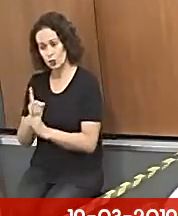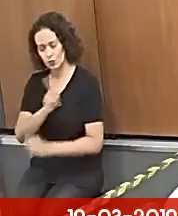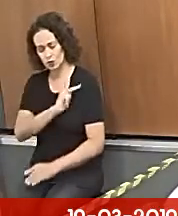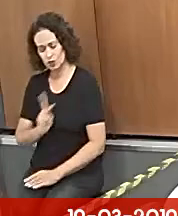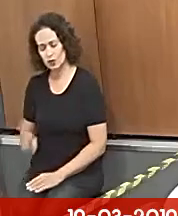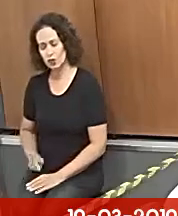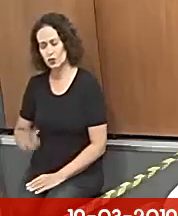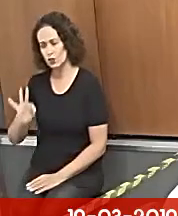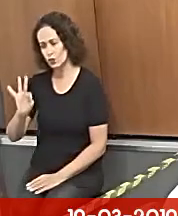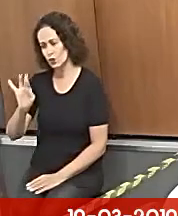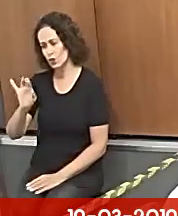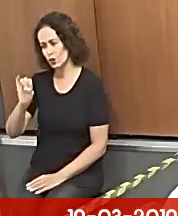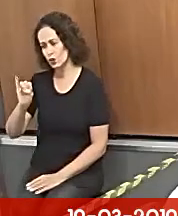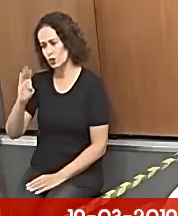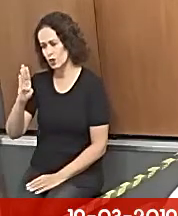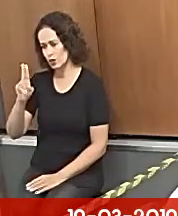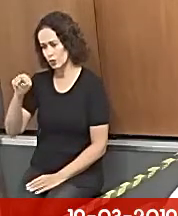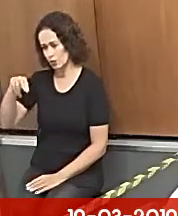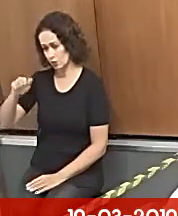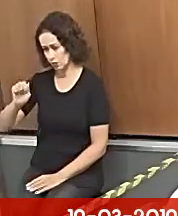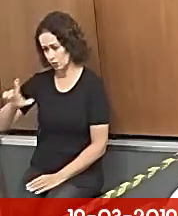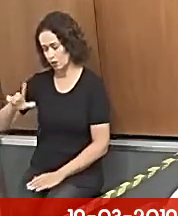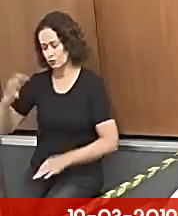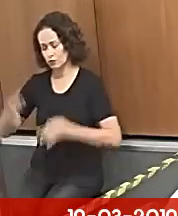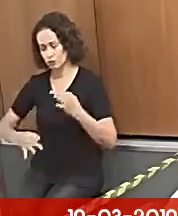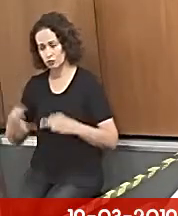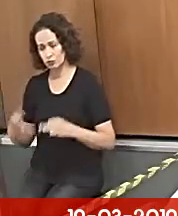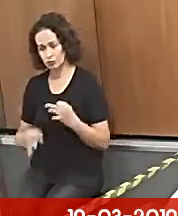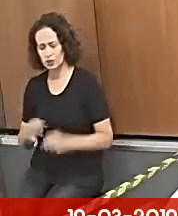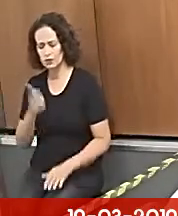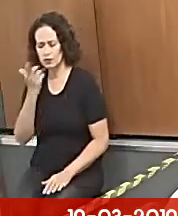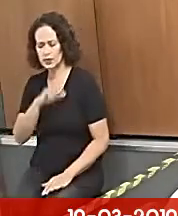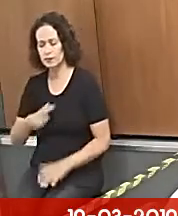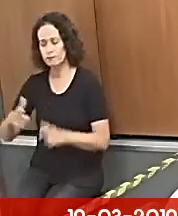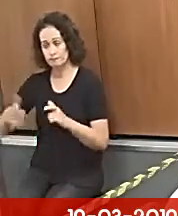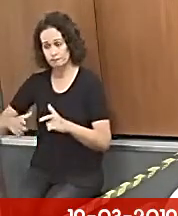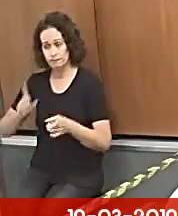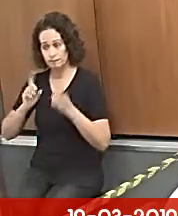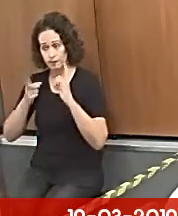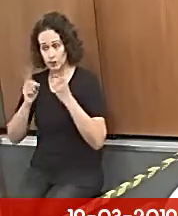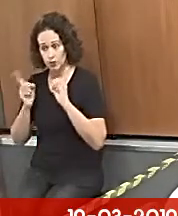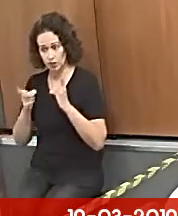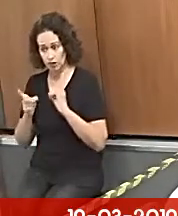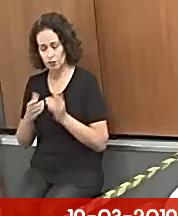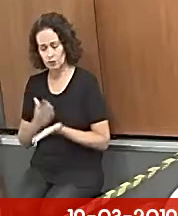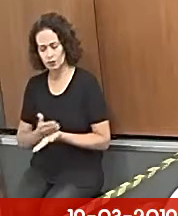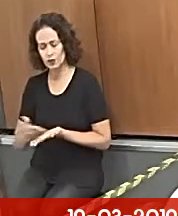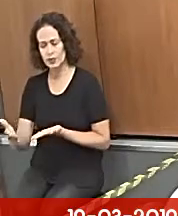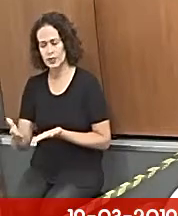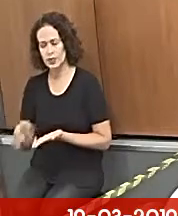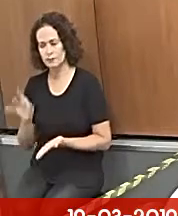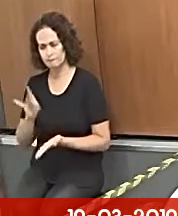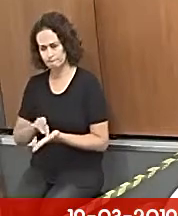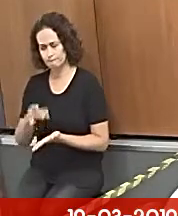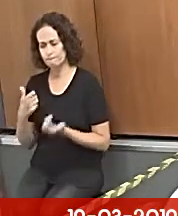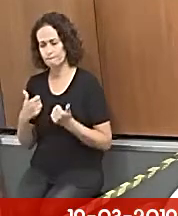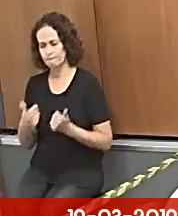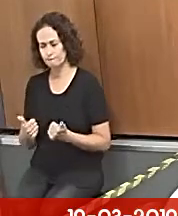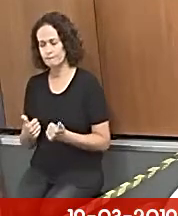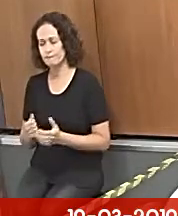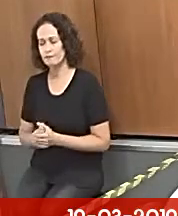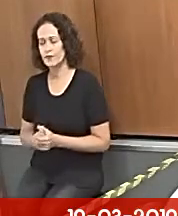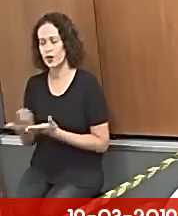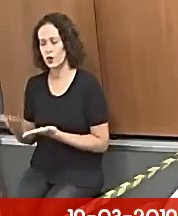para após a gente conquistar esse espaço a gente fazer essa reunião não é para formatar então é isso gente vou